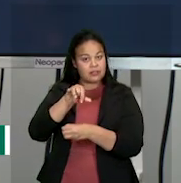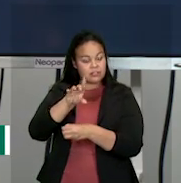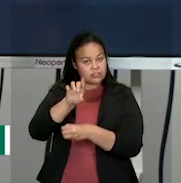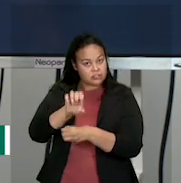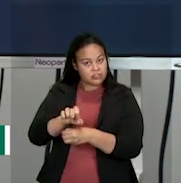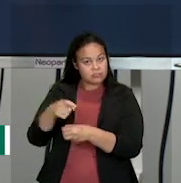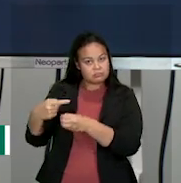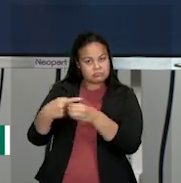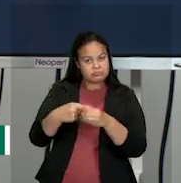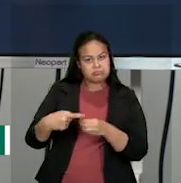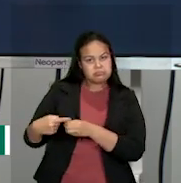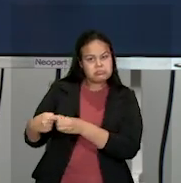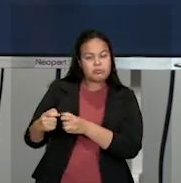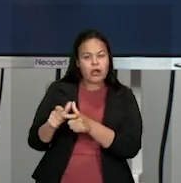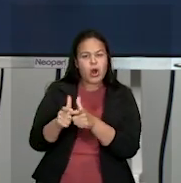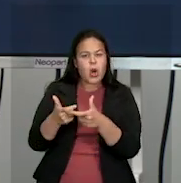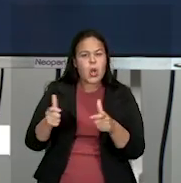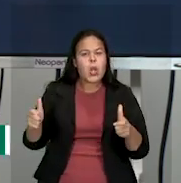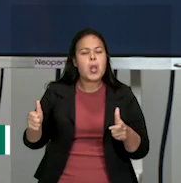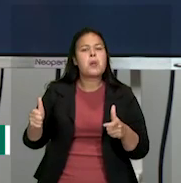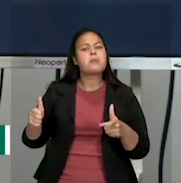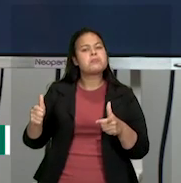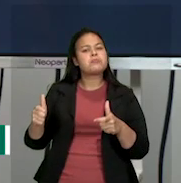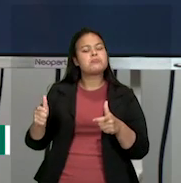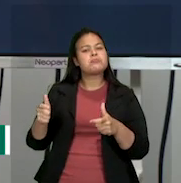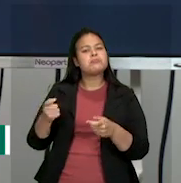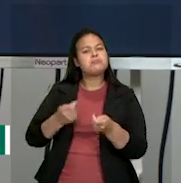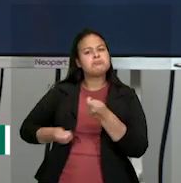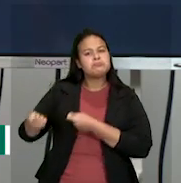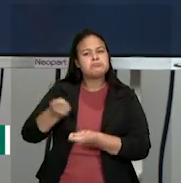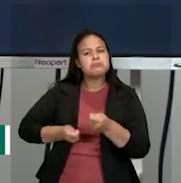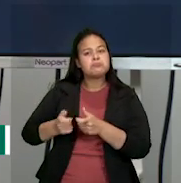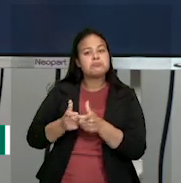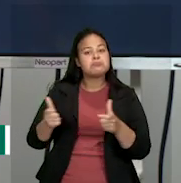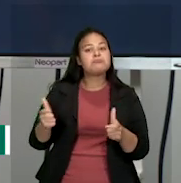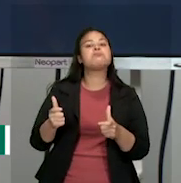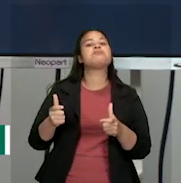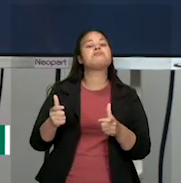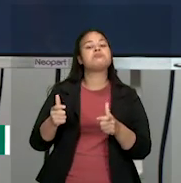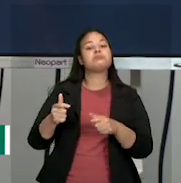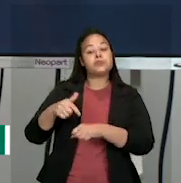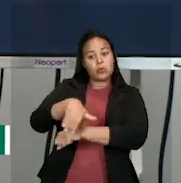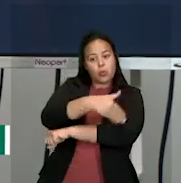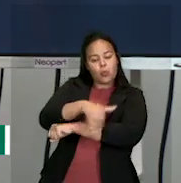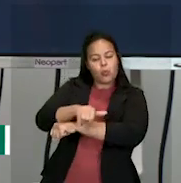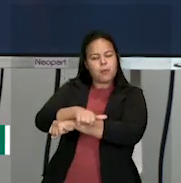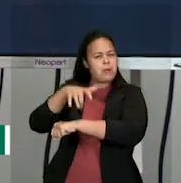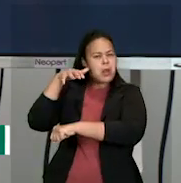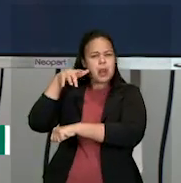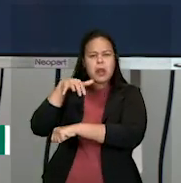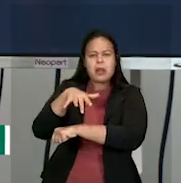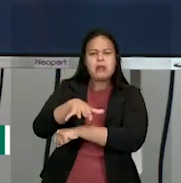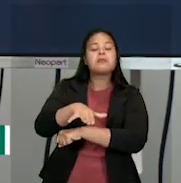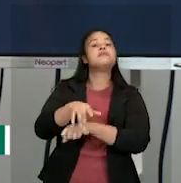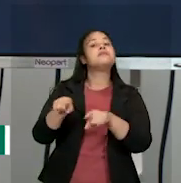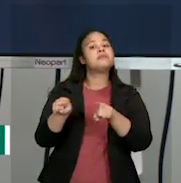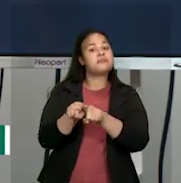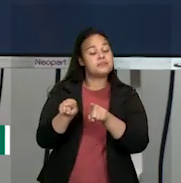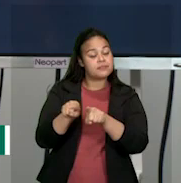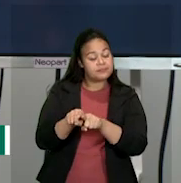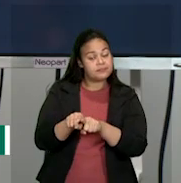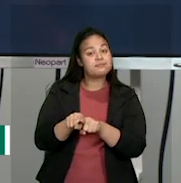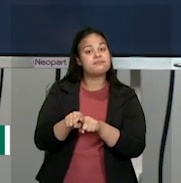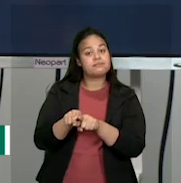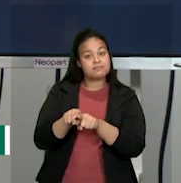tem um comércio mais intenso, onde a gente tem as ruas pavimentadas, onde nós temos também